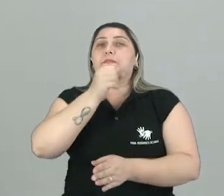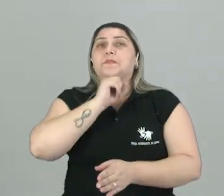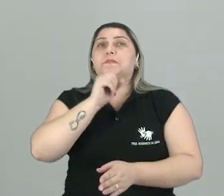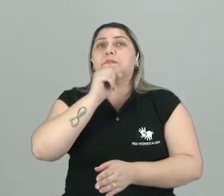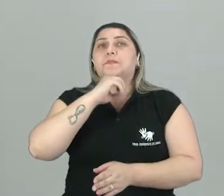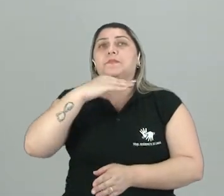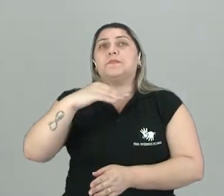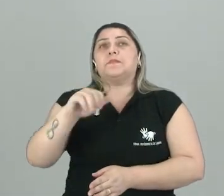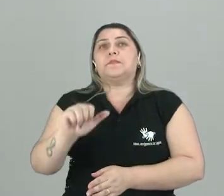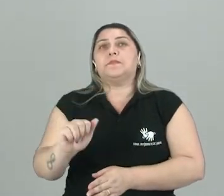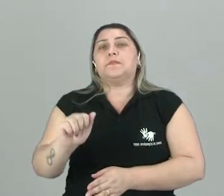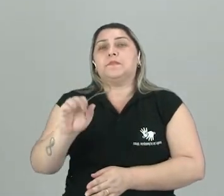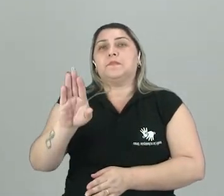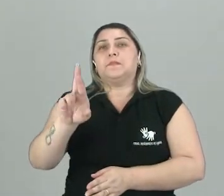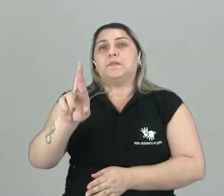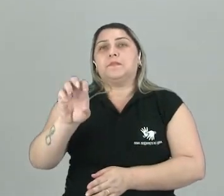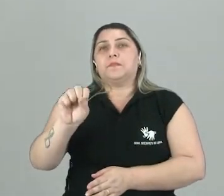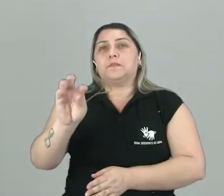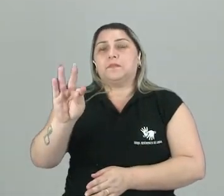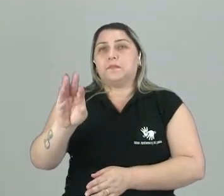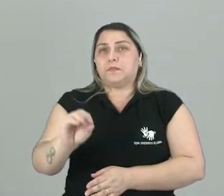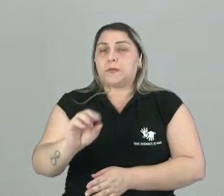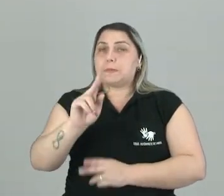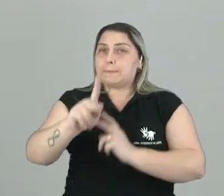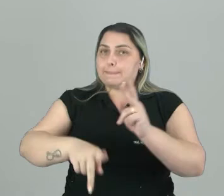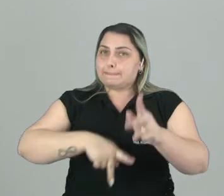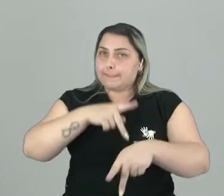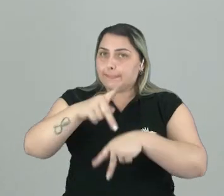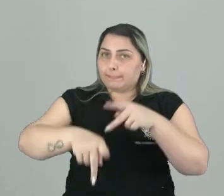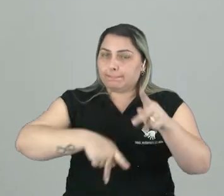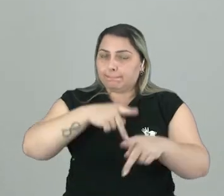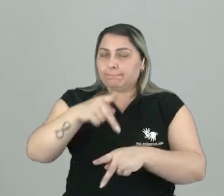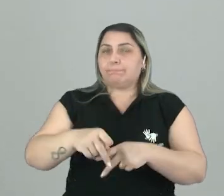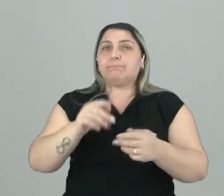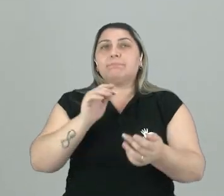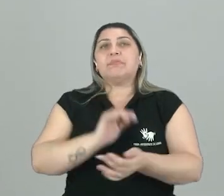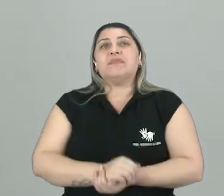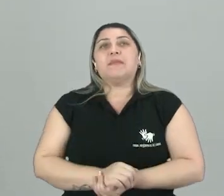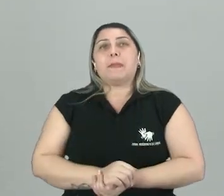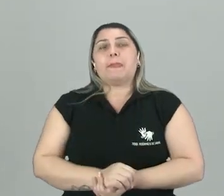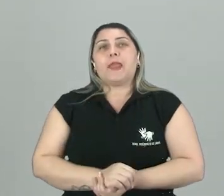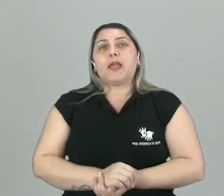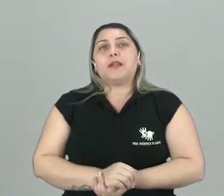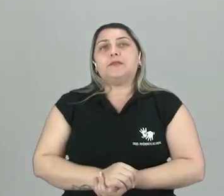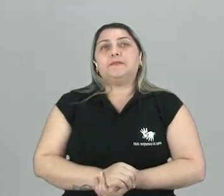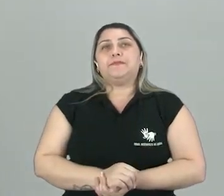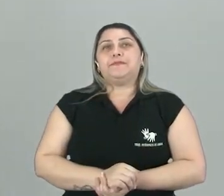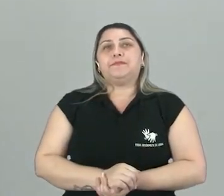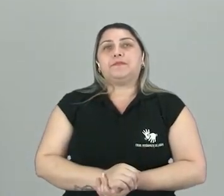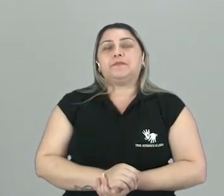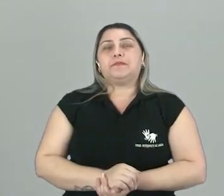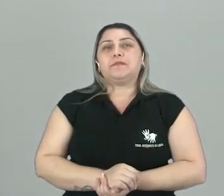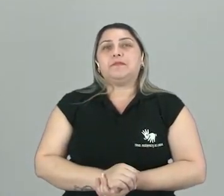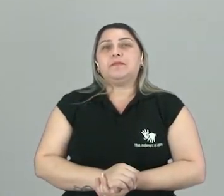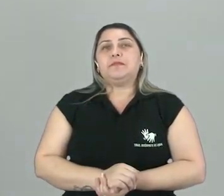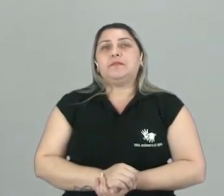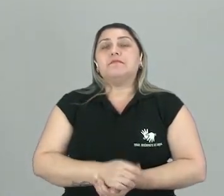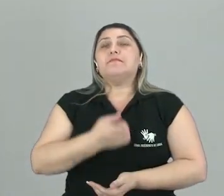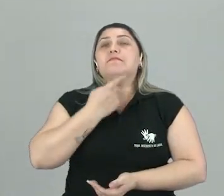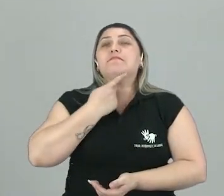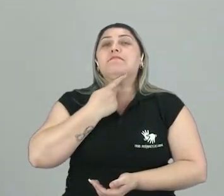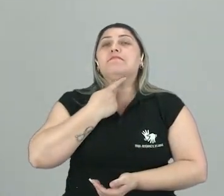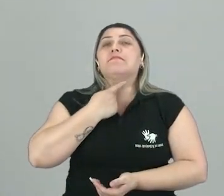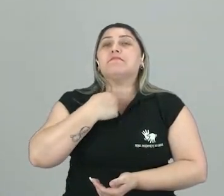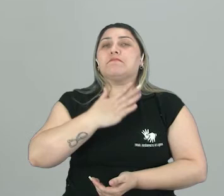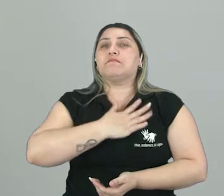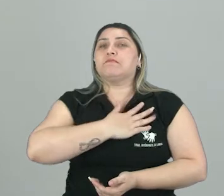chamado voto de cabresto, onde as populações elas ficavam meio que à mercê da vontade